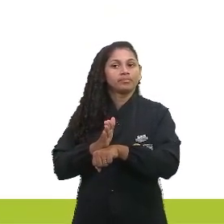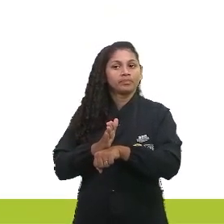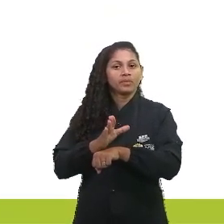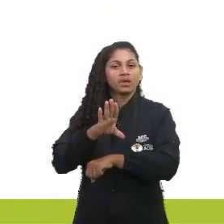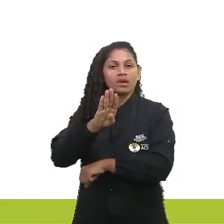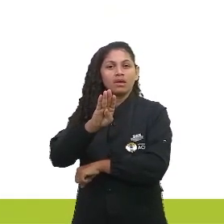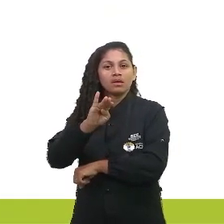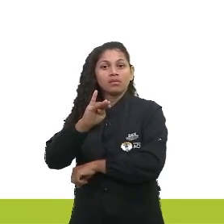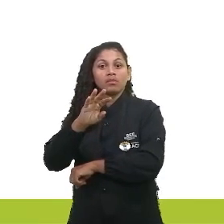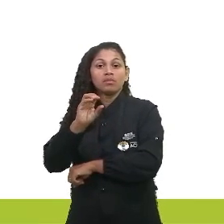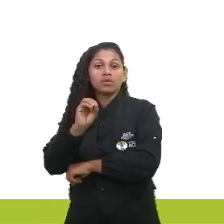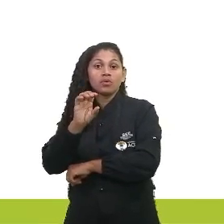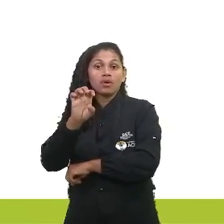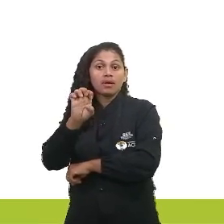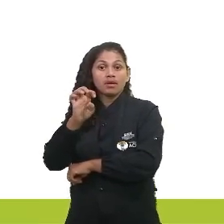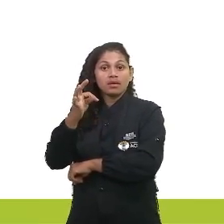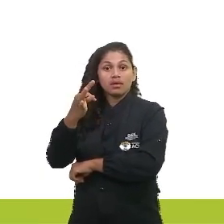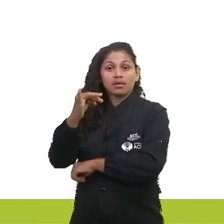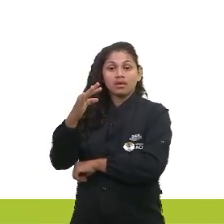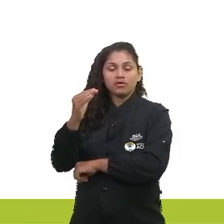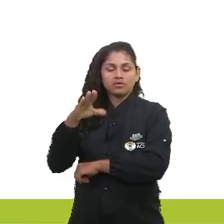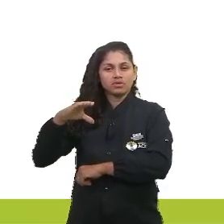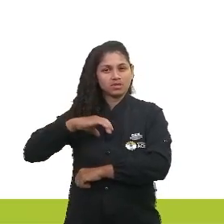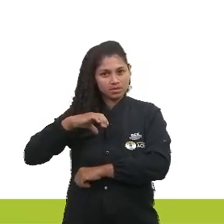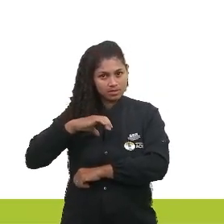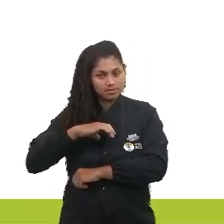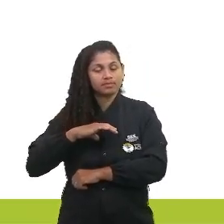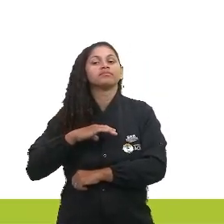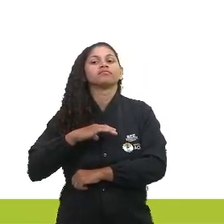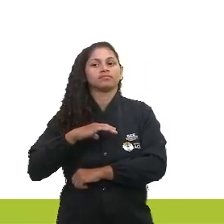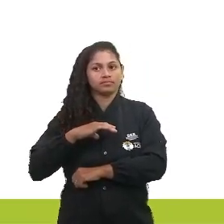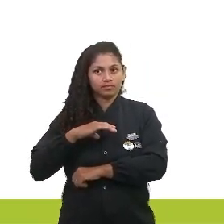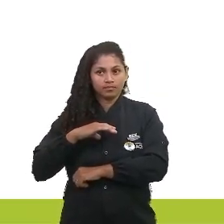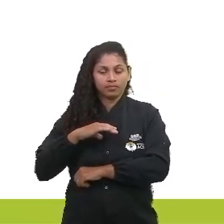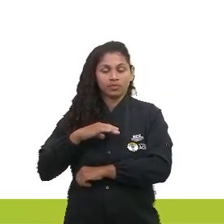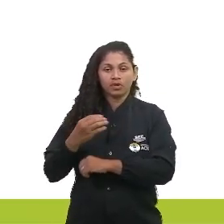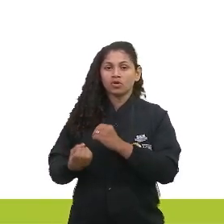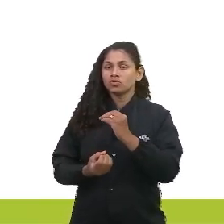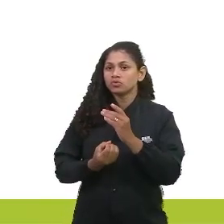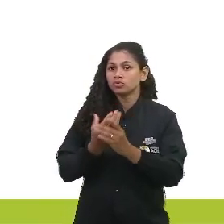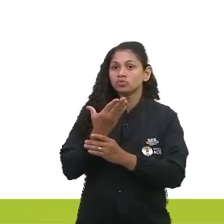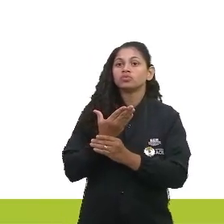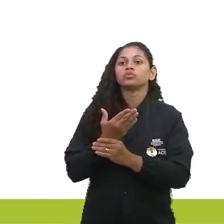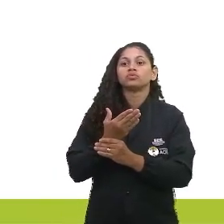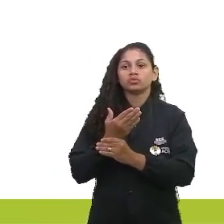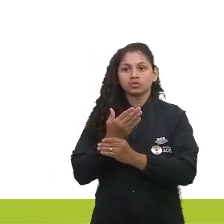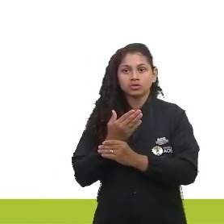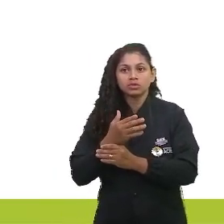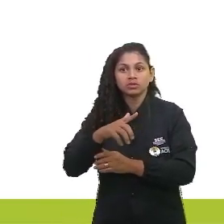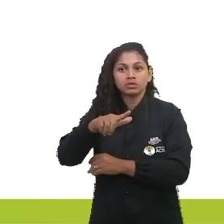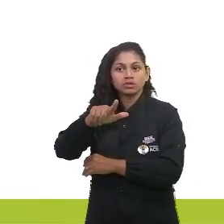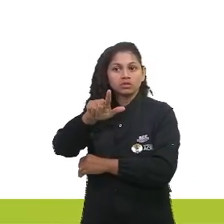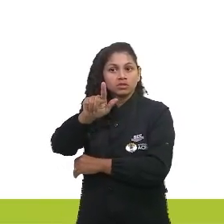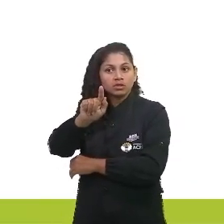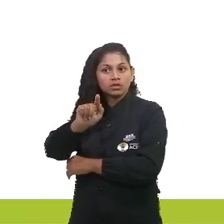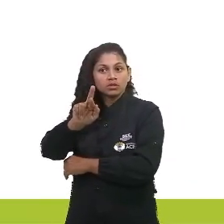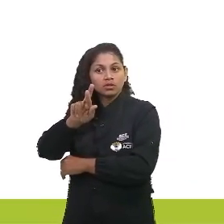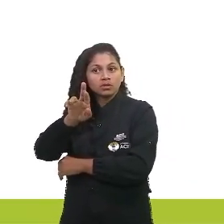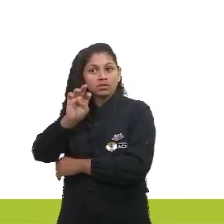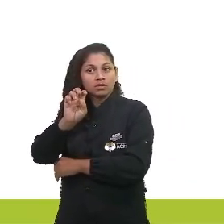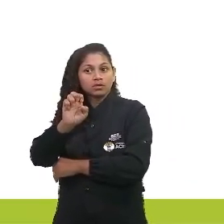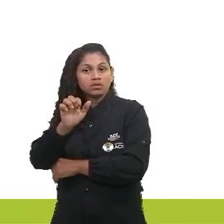bioética vem da língua grega, onde a palavra bios significa vida, a